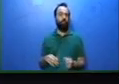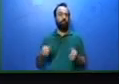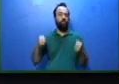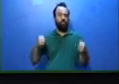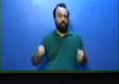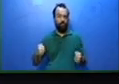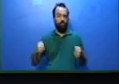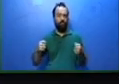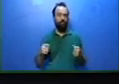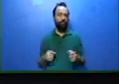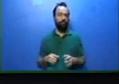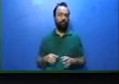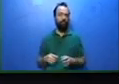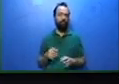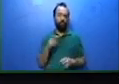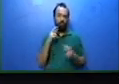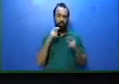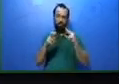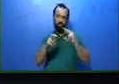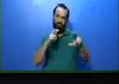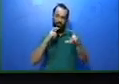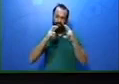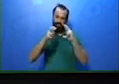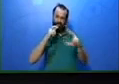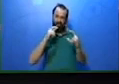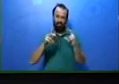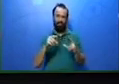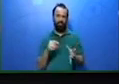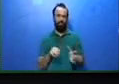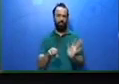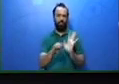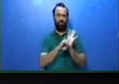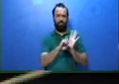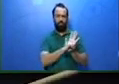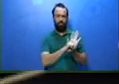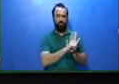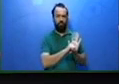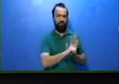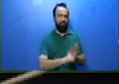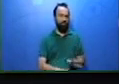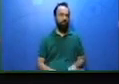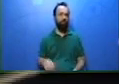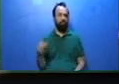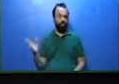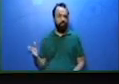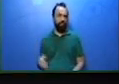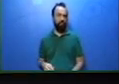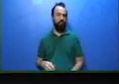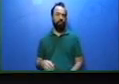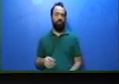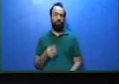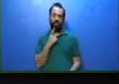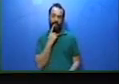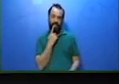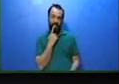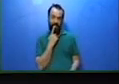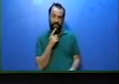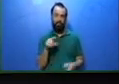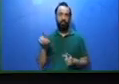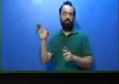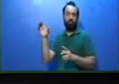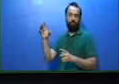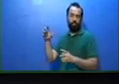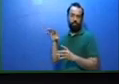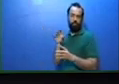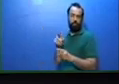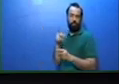o direito de reclamar das suas notas. Tem direito? Vamos observar. O Chico Bento chegou aqui,